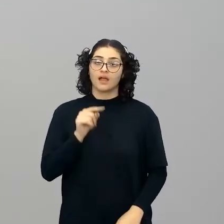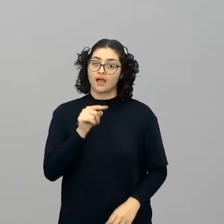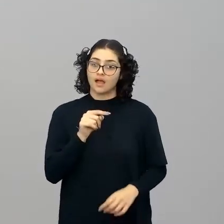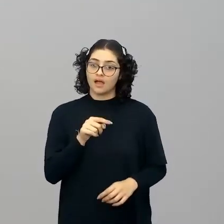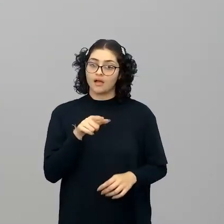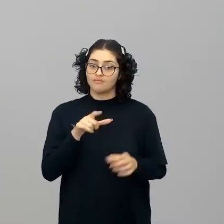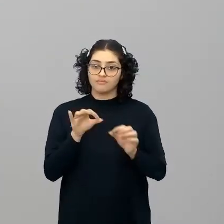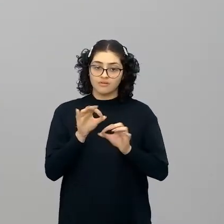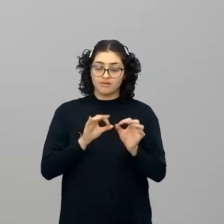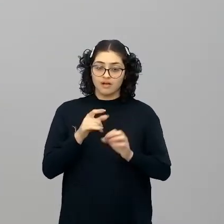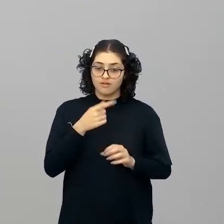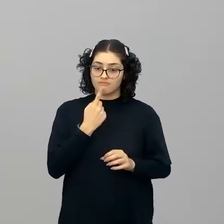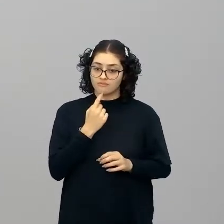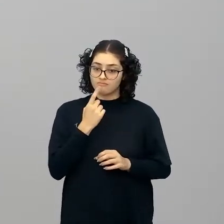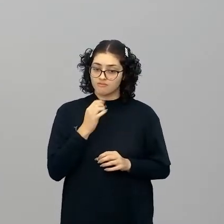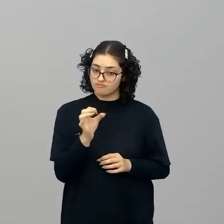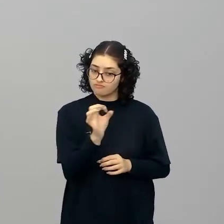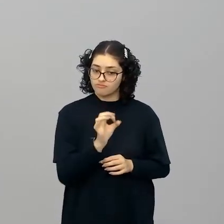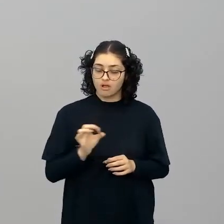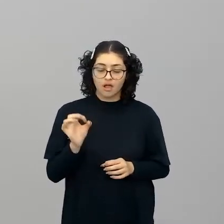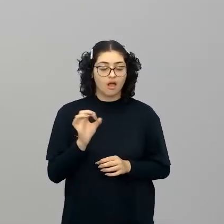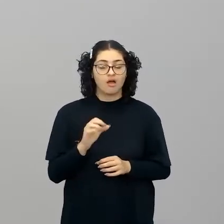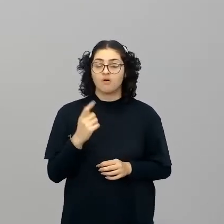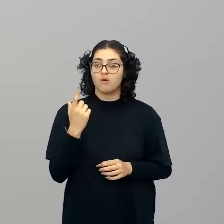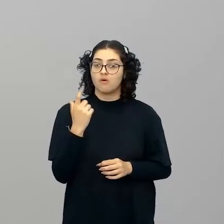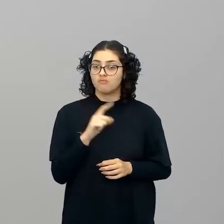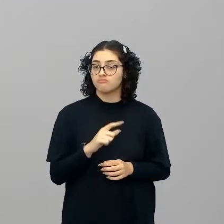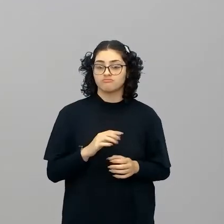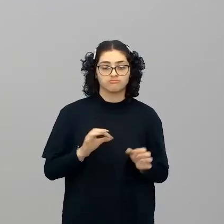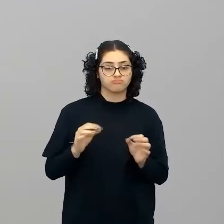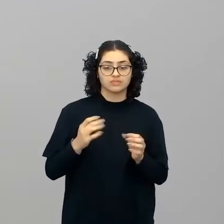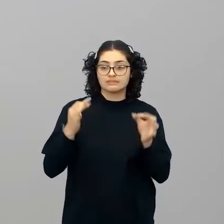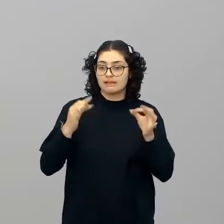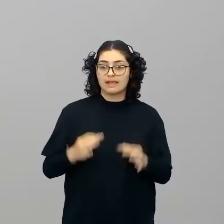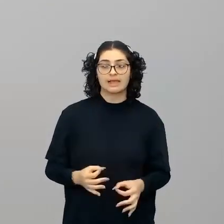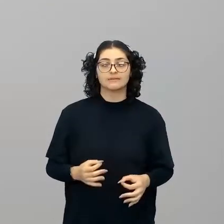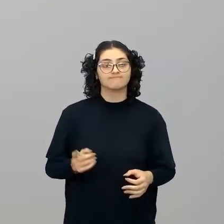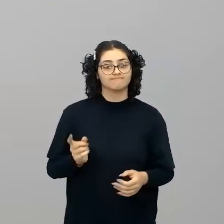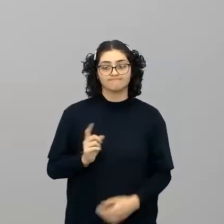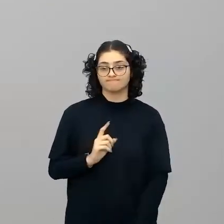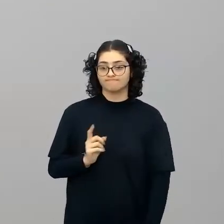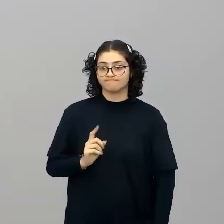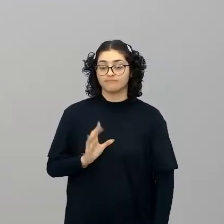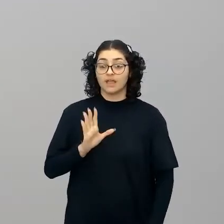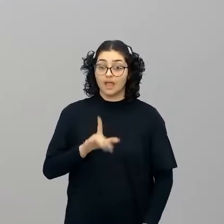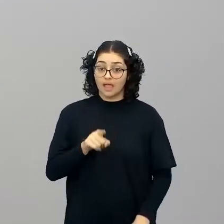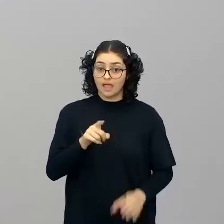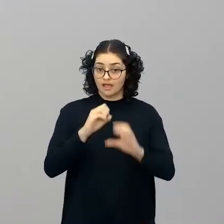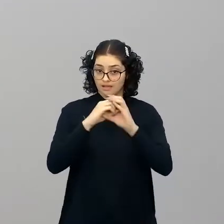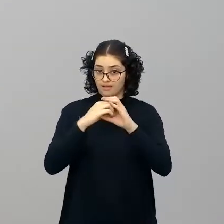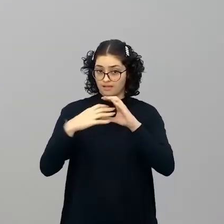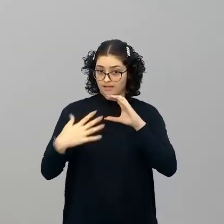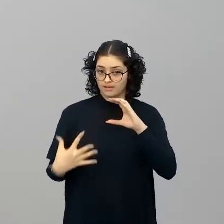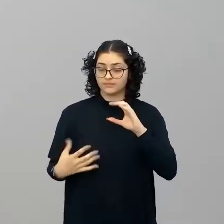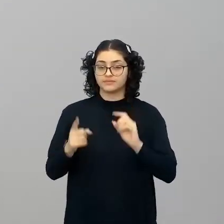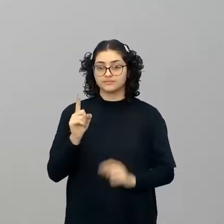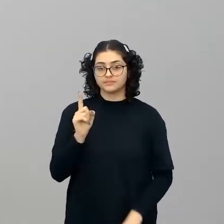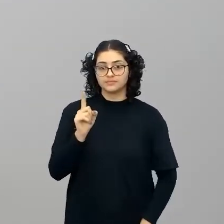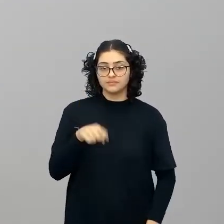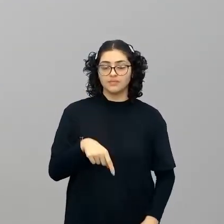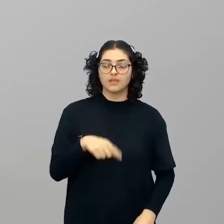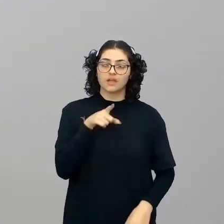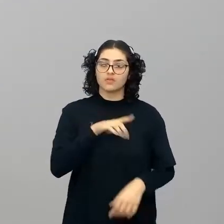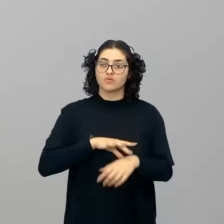vermelhos fica muito prejudicada por causa disso. Então, essa é uma característica que a gente diz que é, então, uma